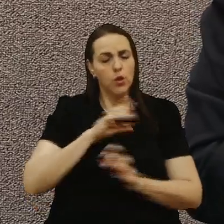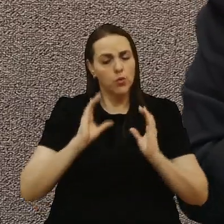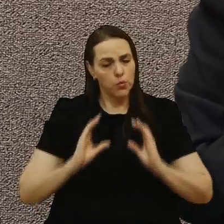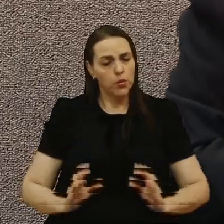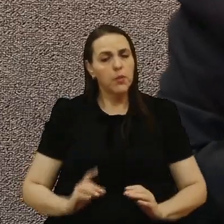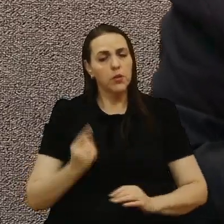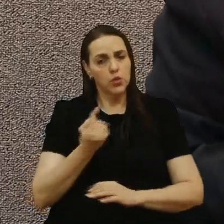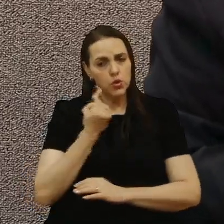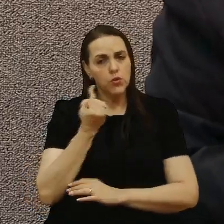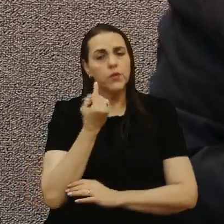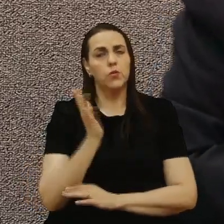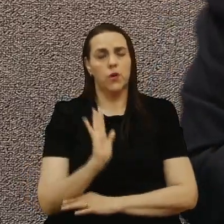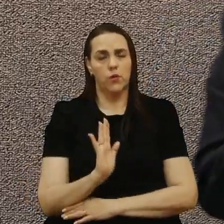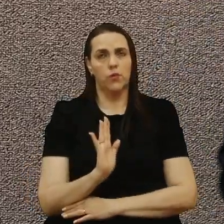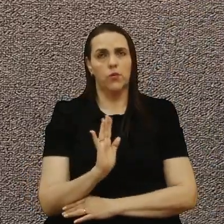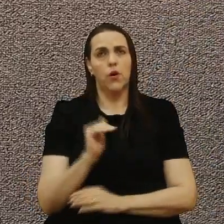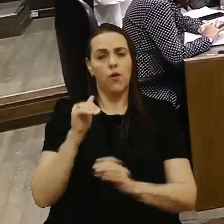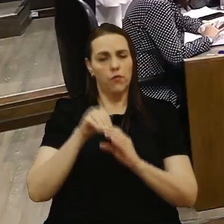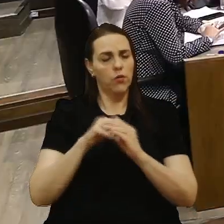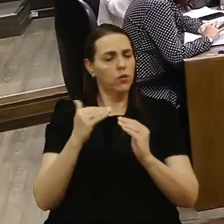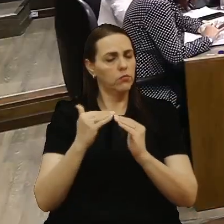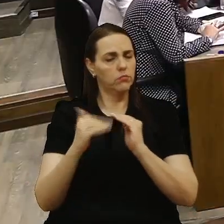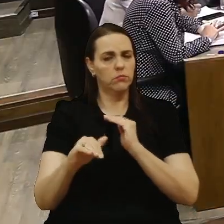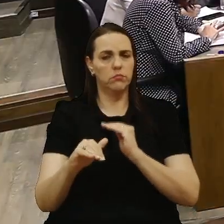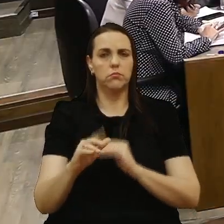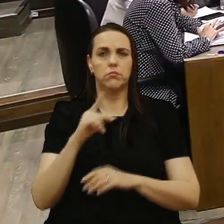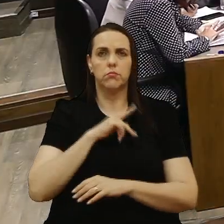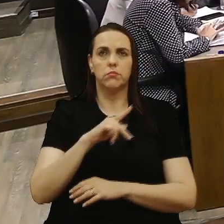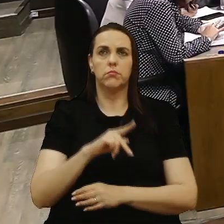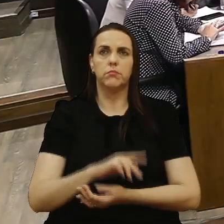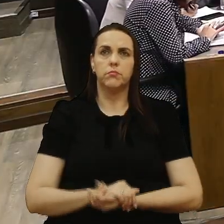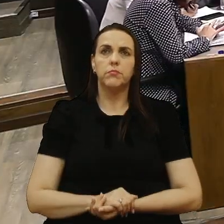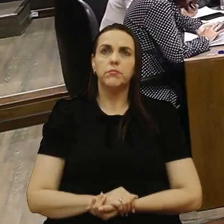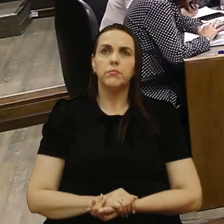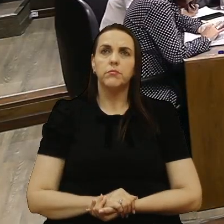Tá bom? Votarei contrário, senhor presidente. Obrigado, vereador Edson da Rosa. Em declaração de voto,